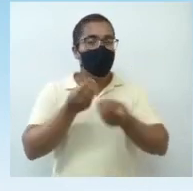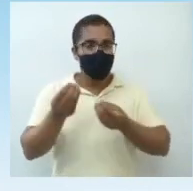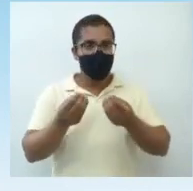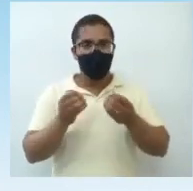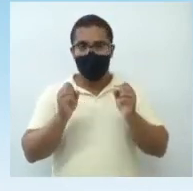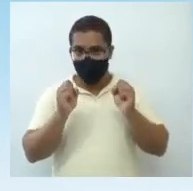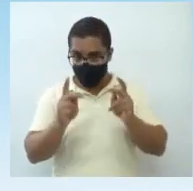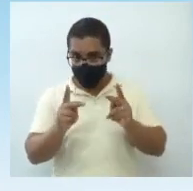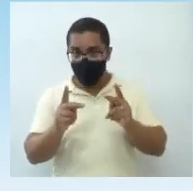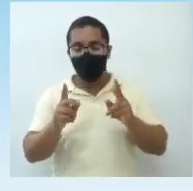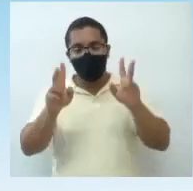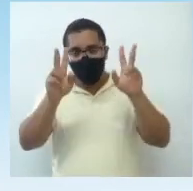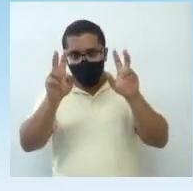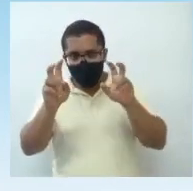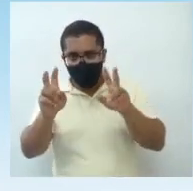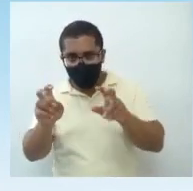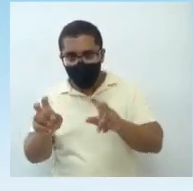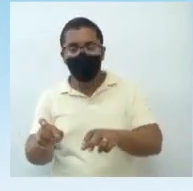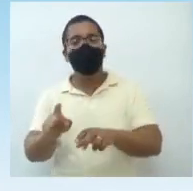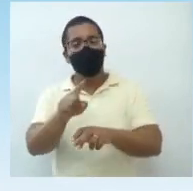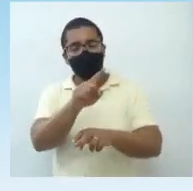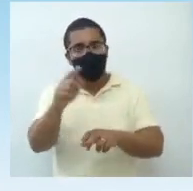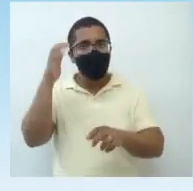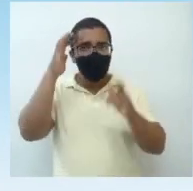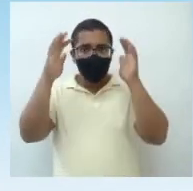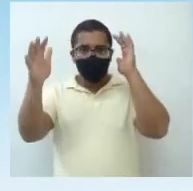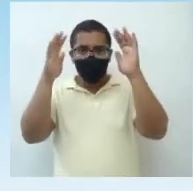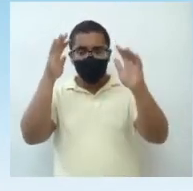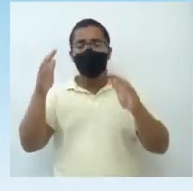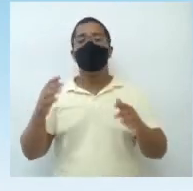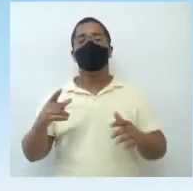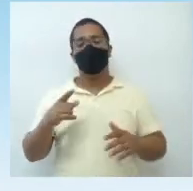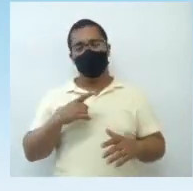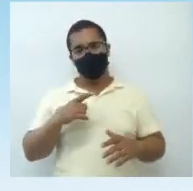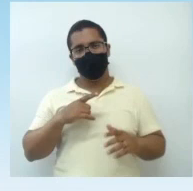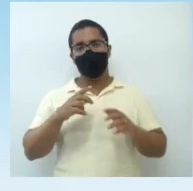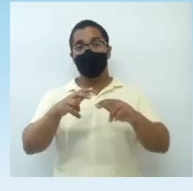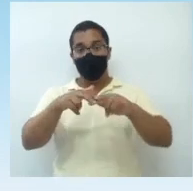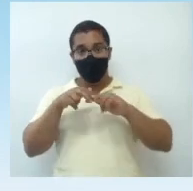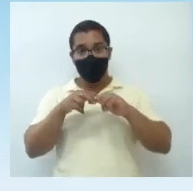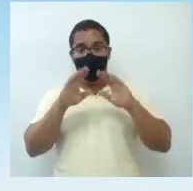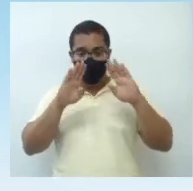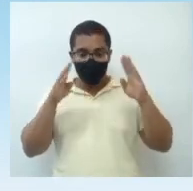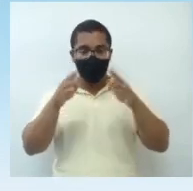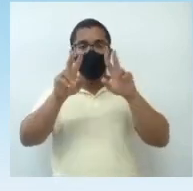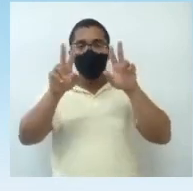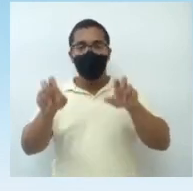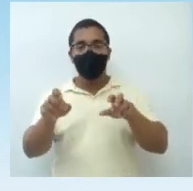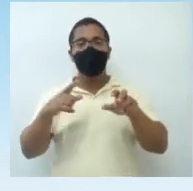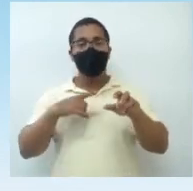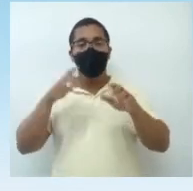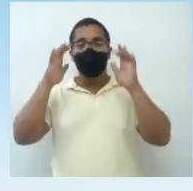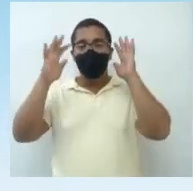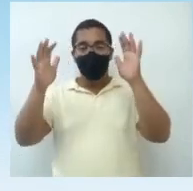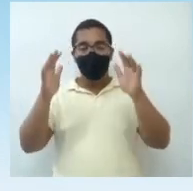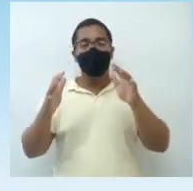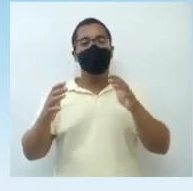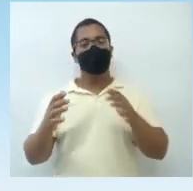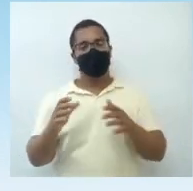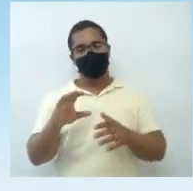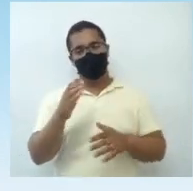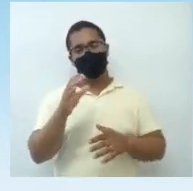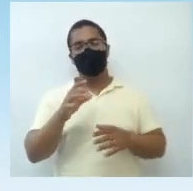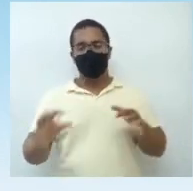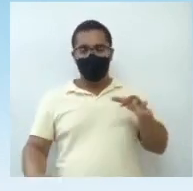são alguns desses pensamentos que são desenvolvidos através da chamada pro Sofia da ciência algo